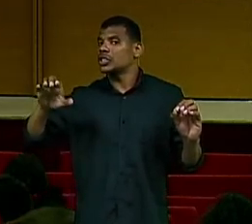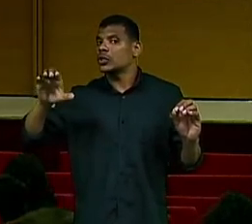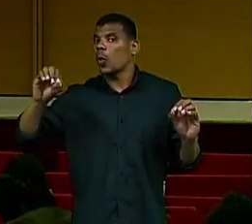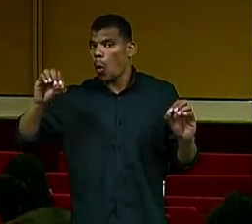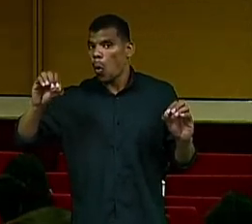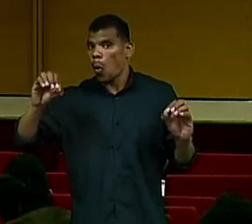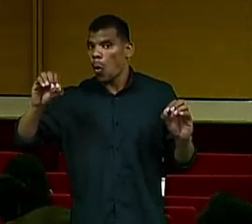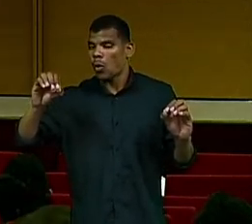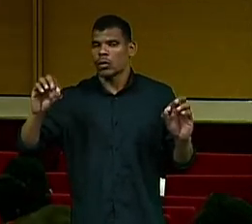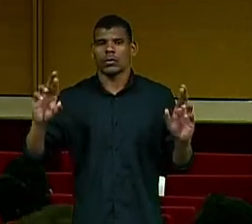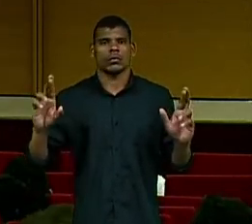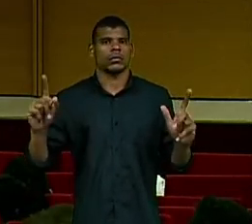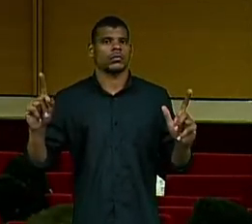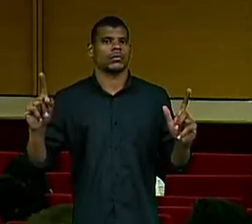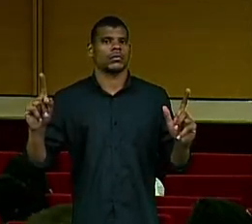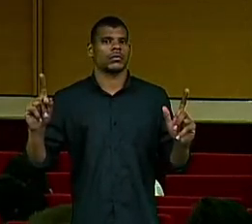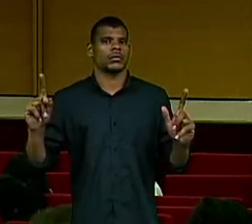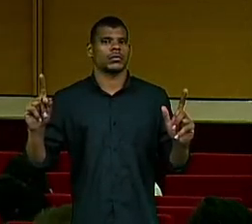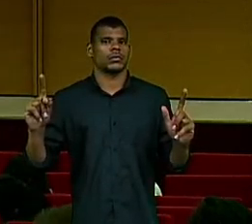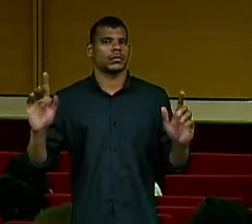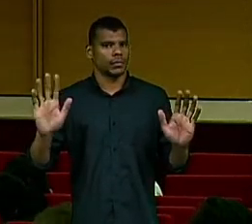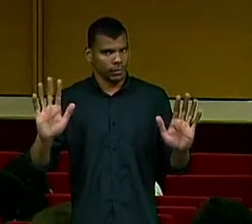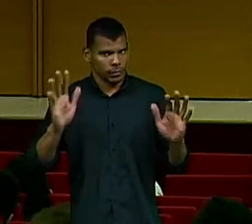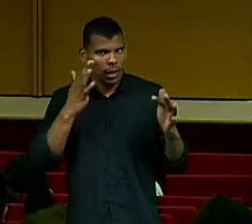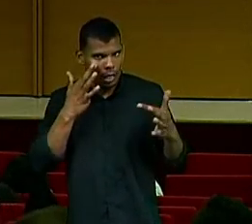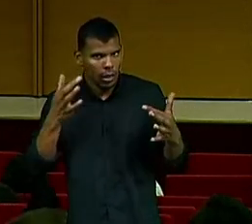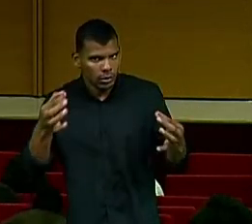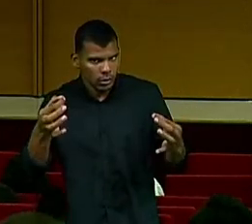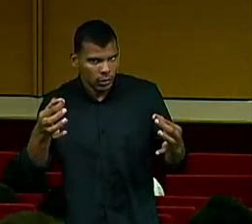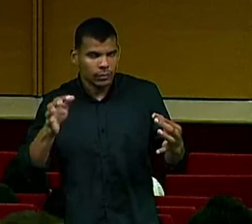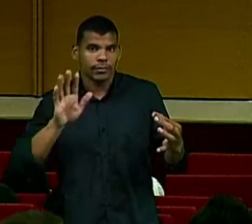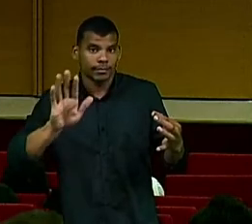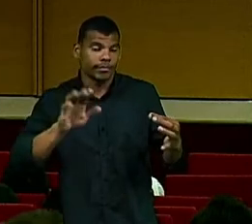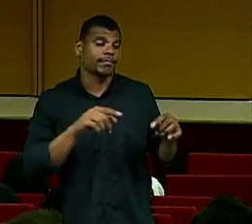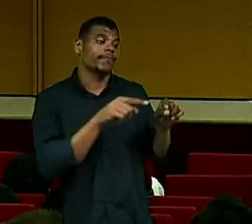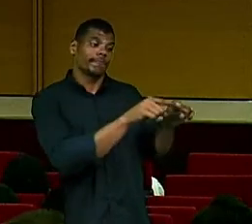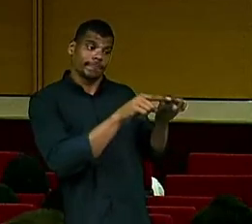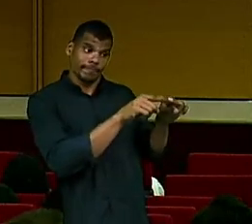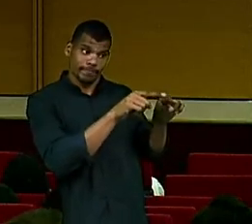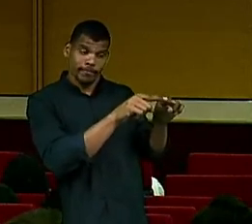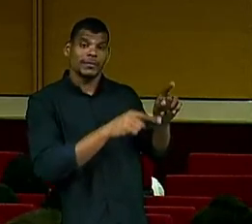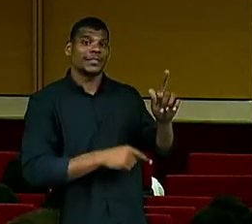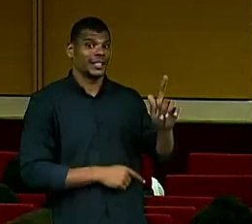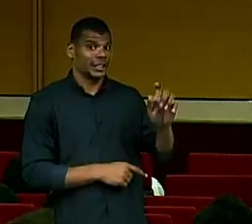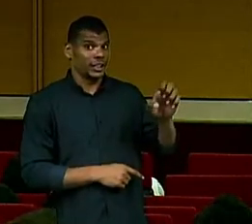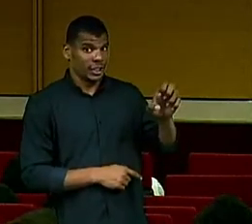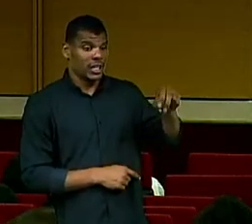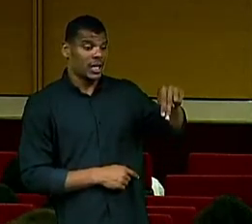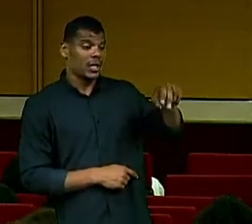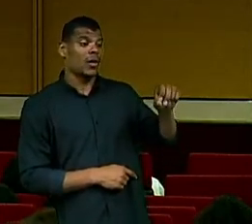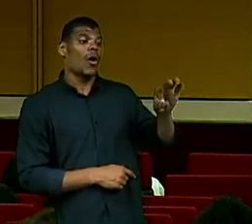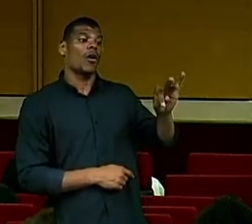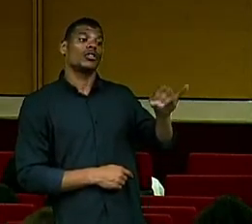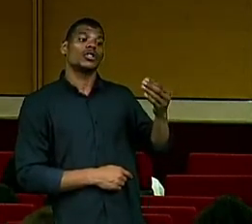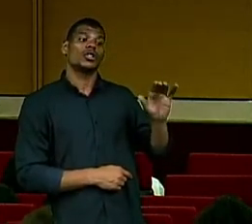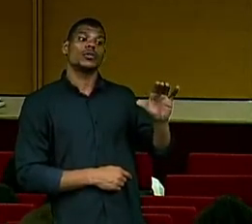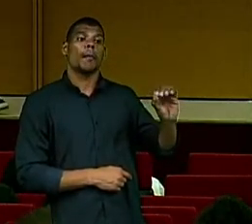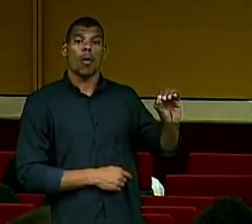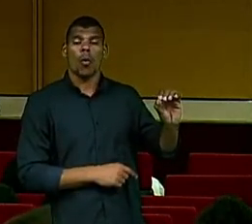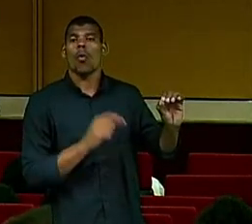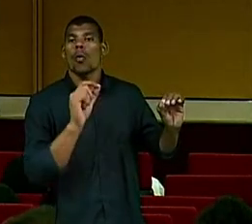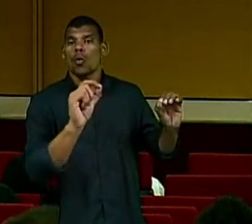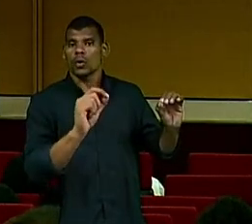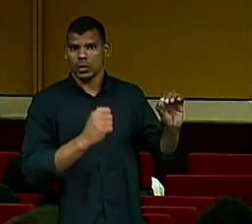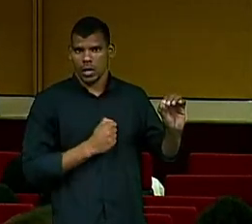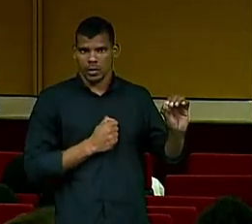disso o Enem criou uma questão anos atrás genótipo vamos lá genótipo é o conjunto de genes de um